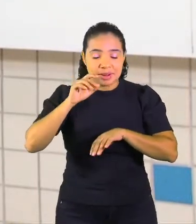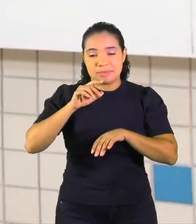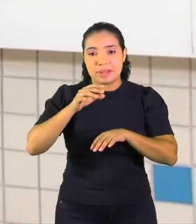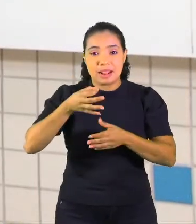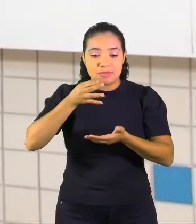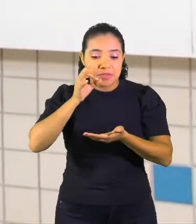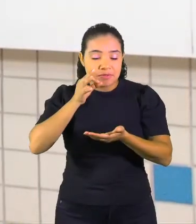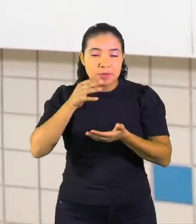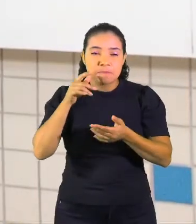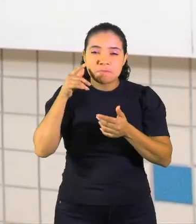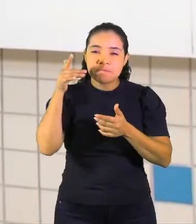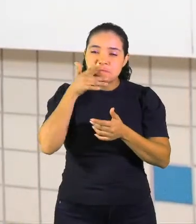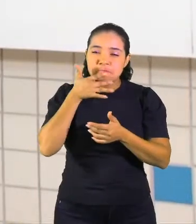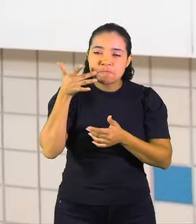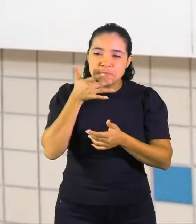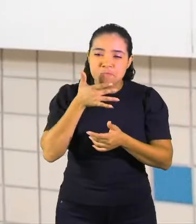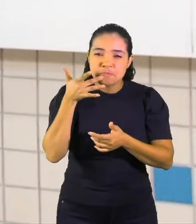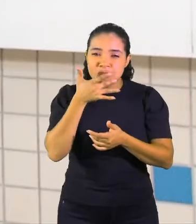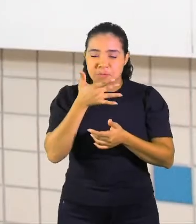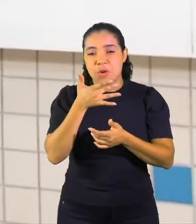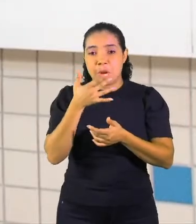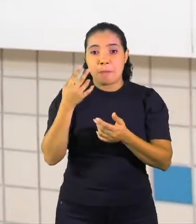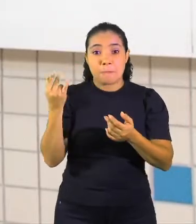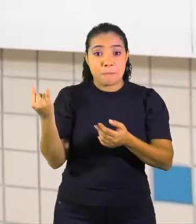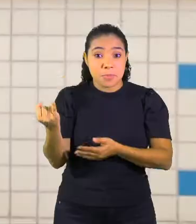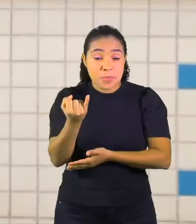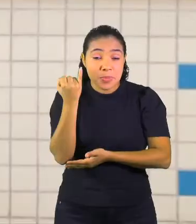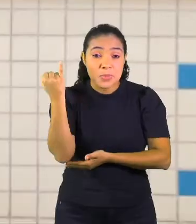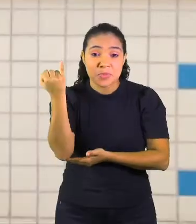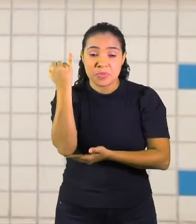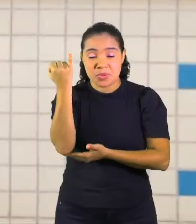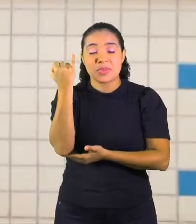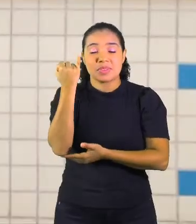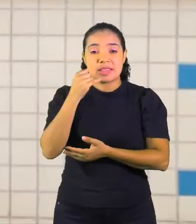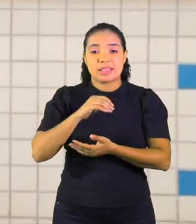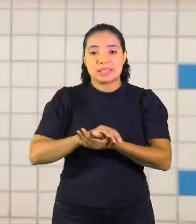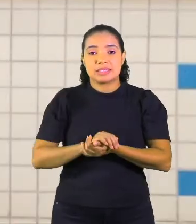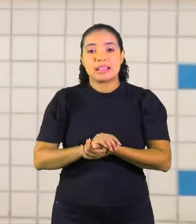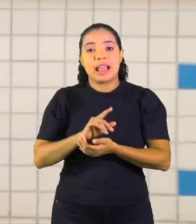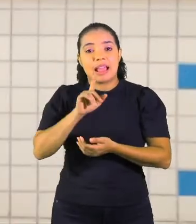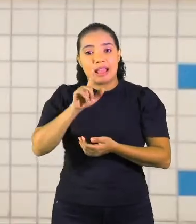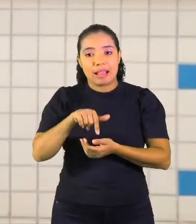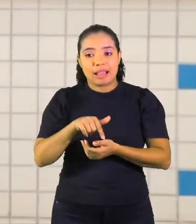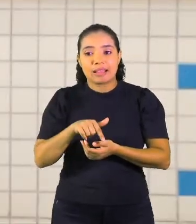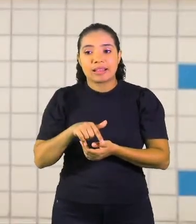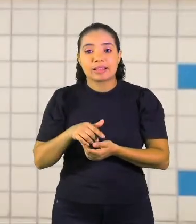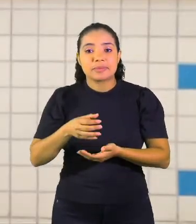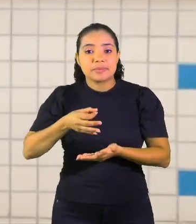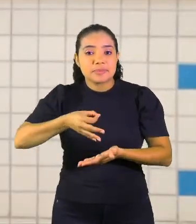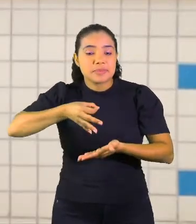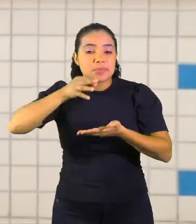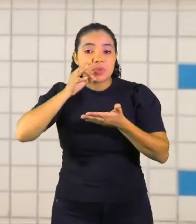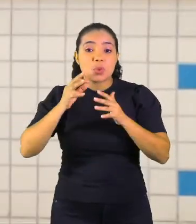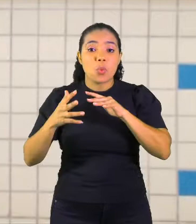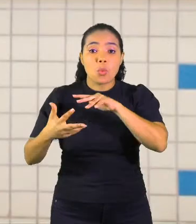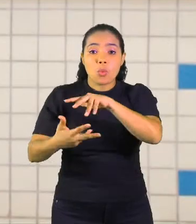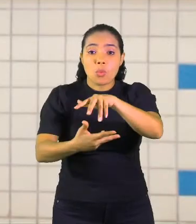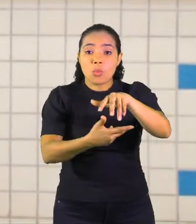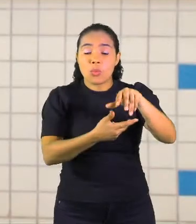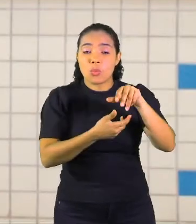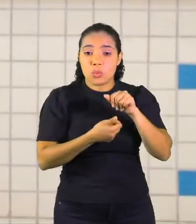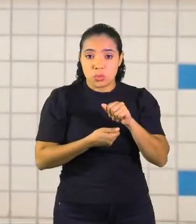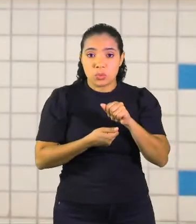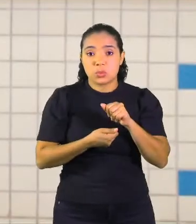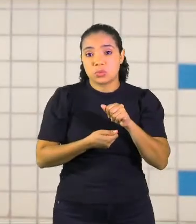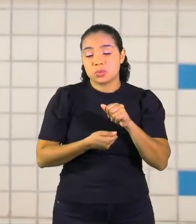muito rico e que ainda é uma das maiores bebidas do mundo, consumida tanto